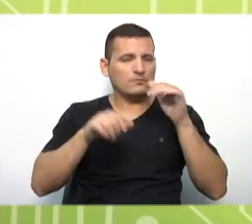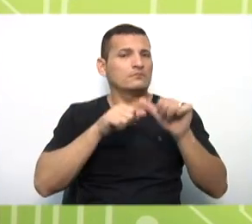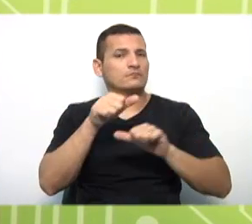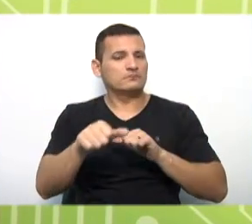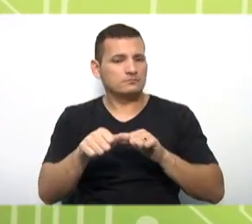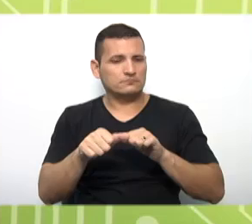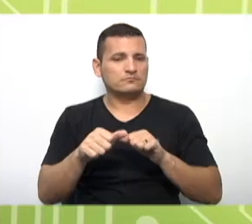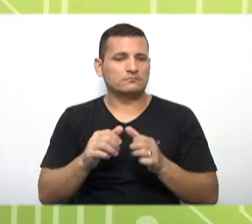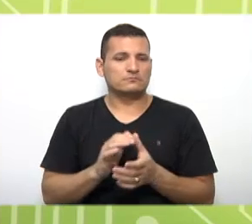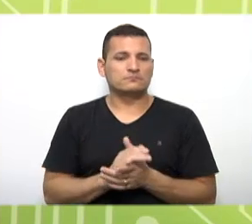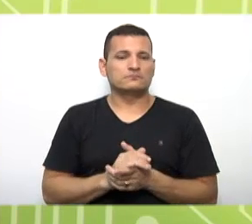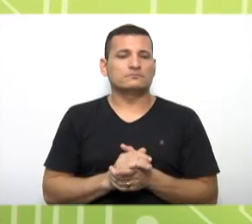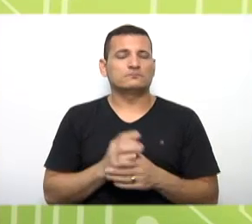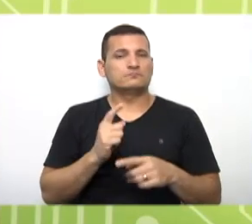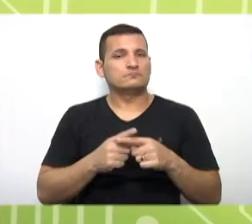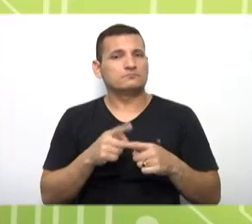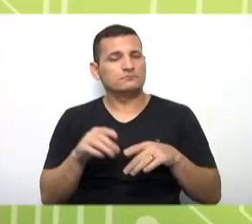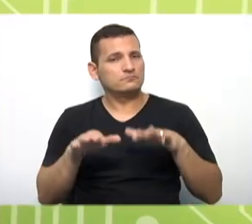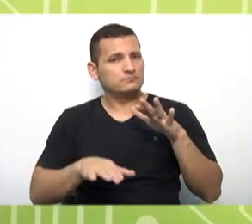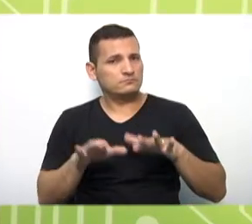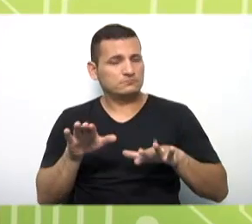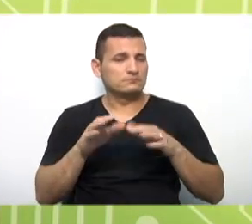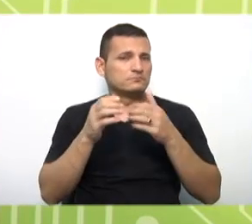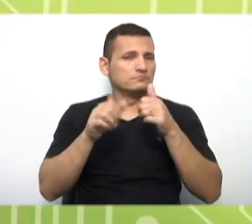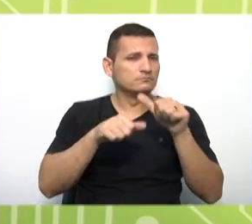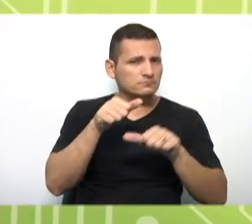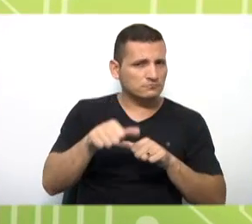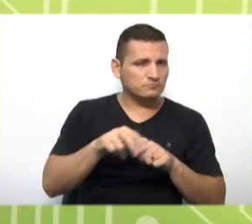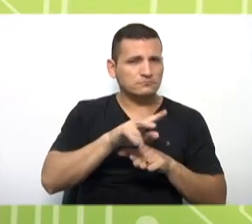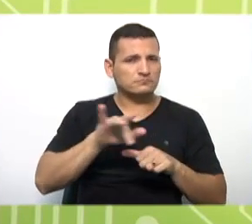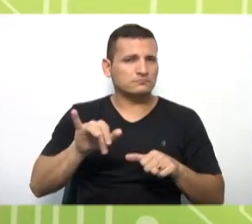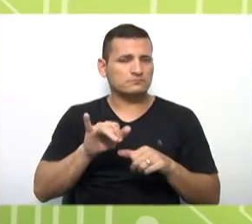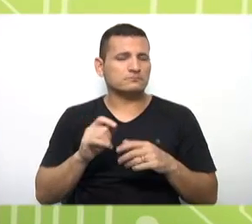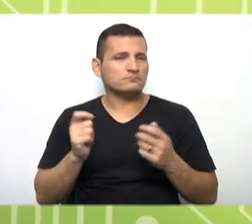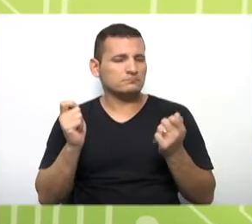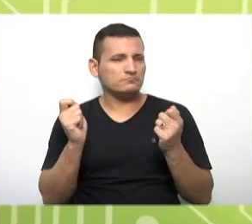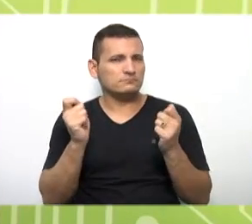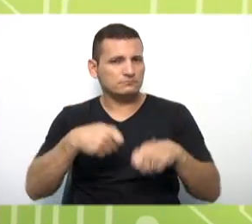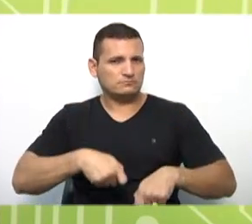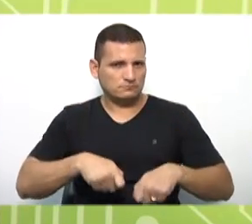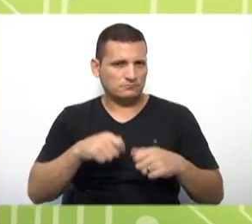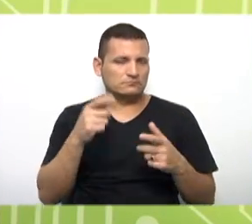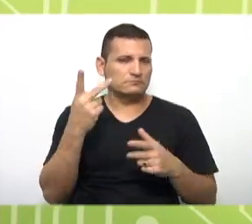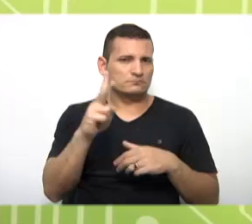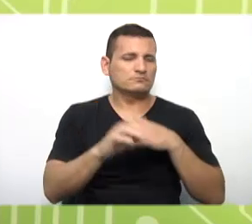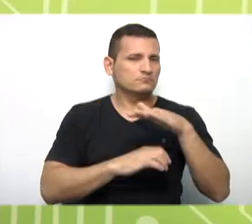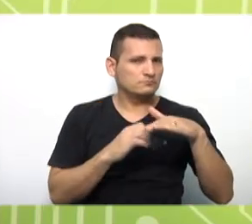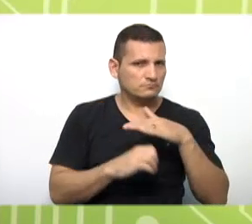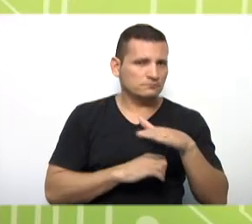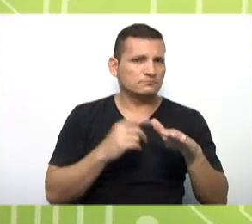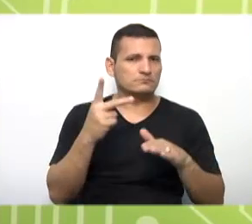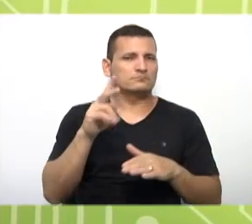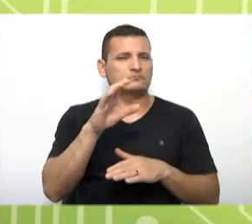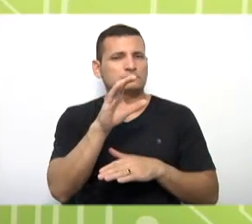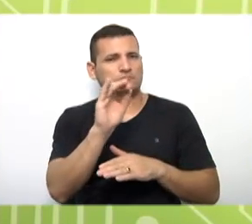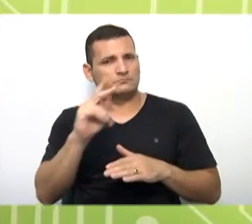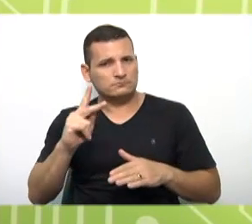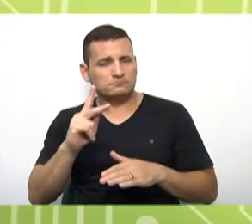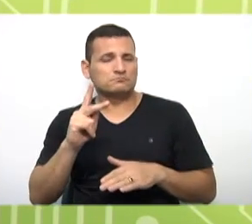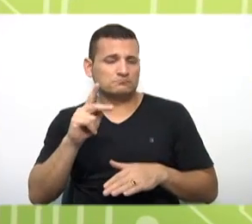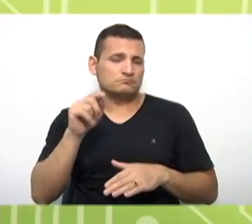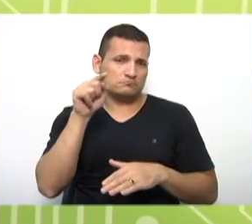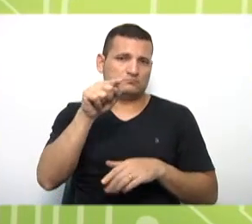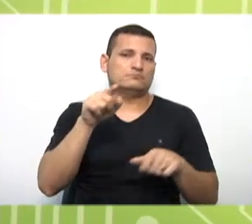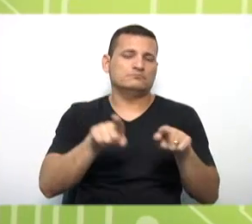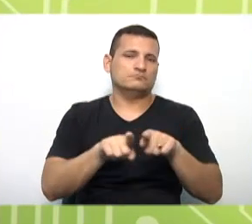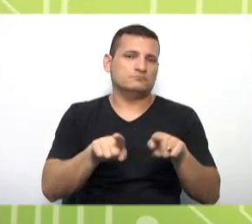mudanças, porque às vezes a mudança vai potencializar a sua organização, a sua cooperativa, ou às vezes você